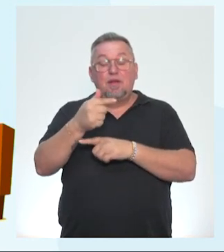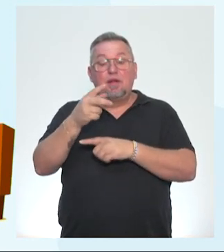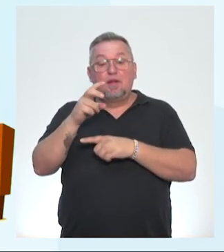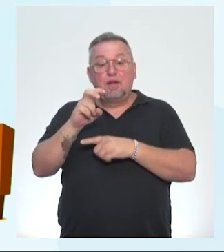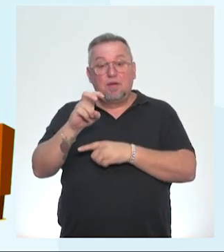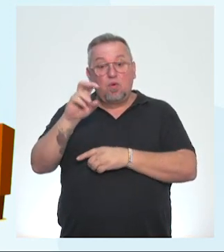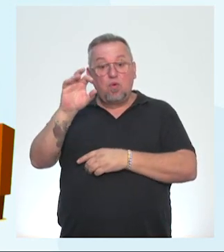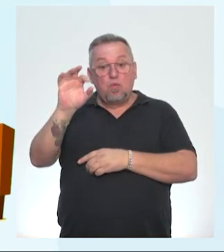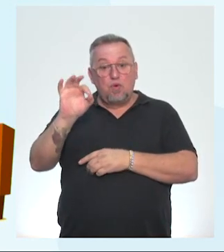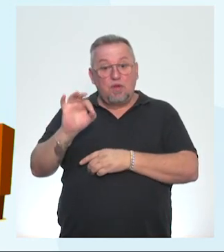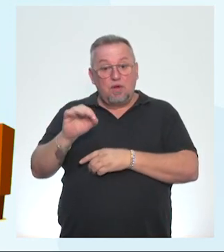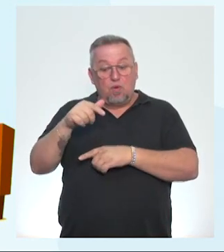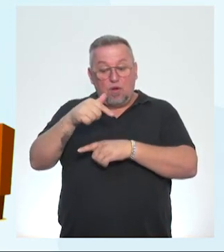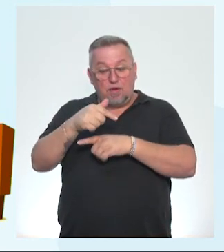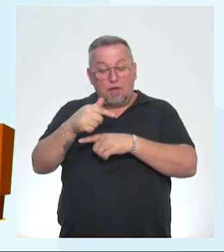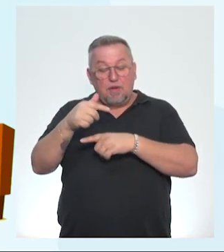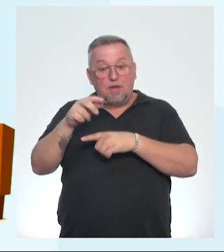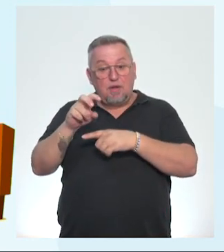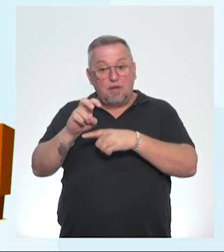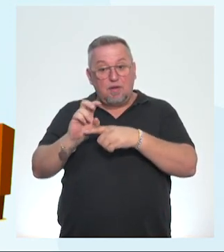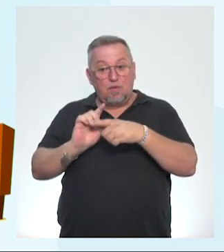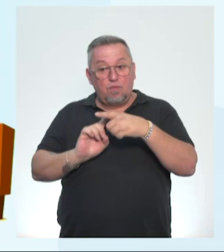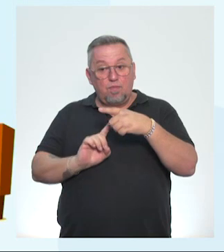75%, olha a representação centesimal aqui, ó,